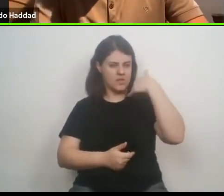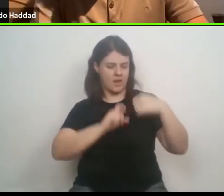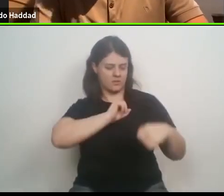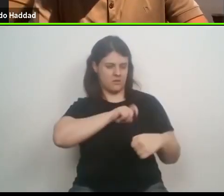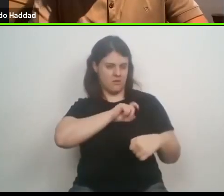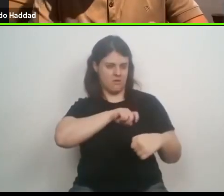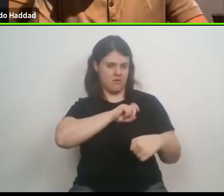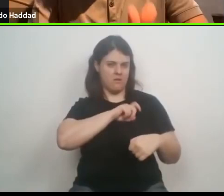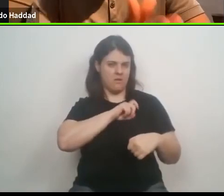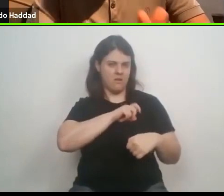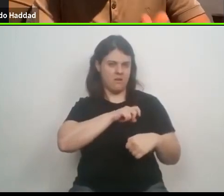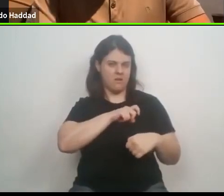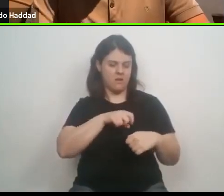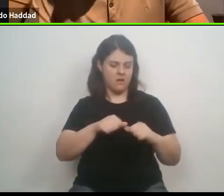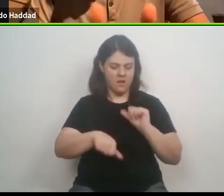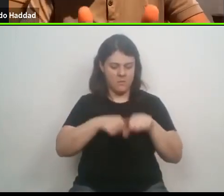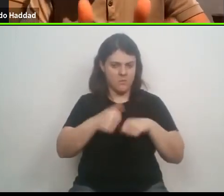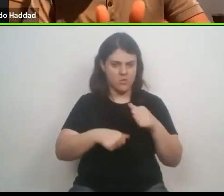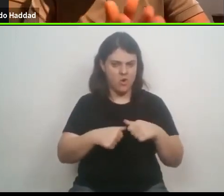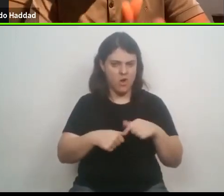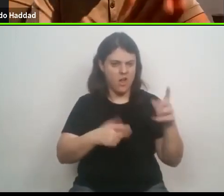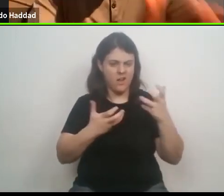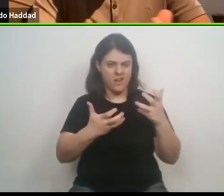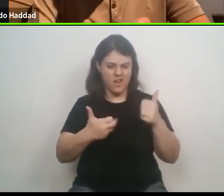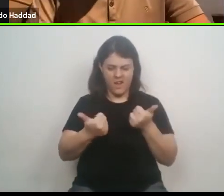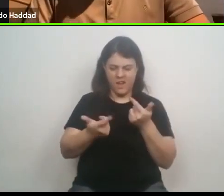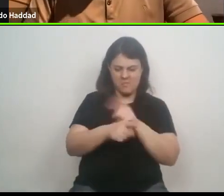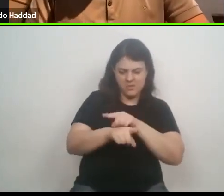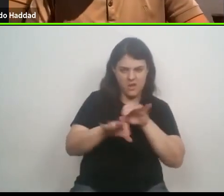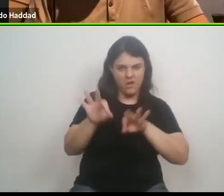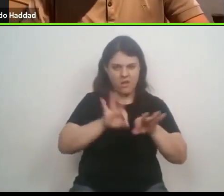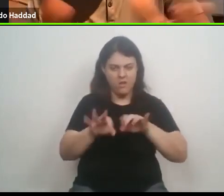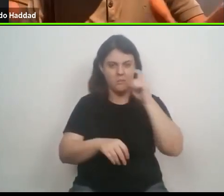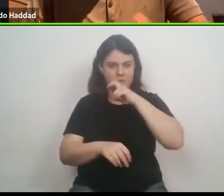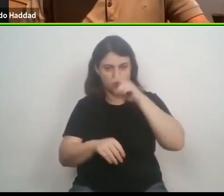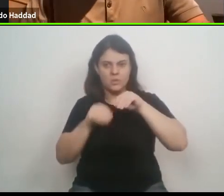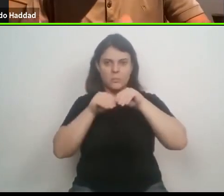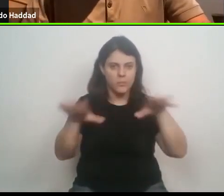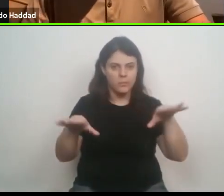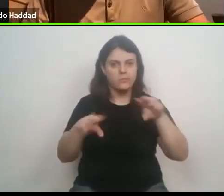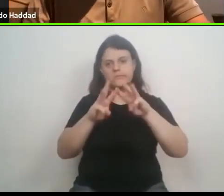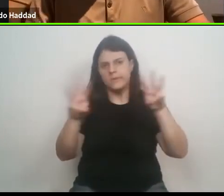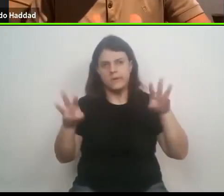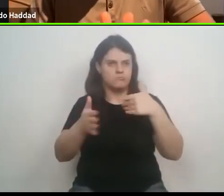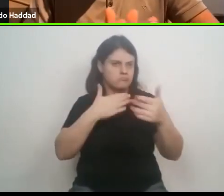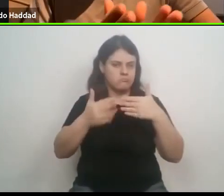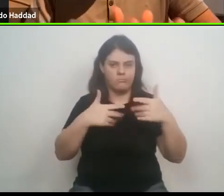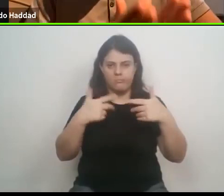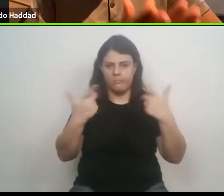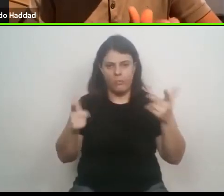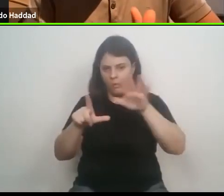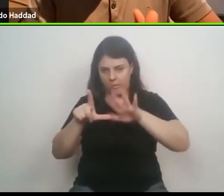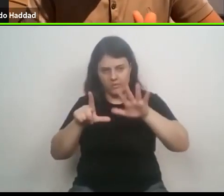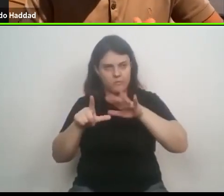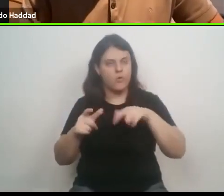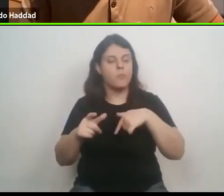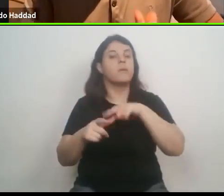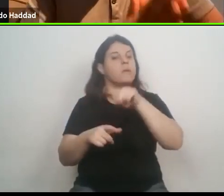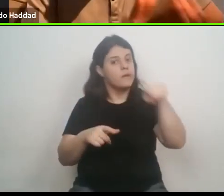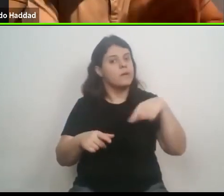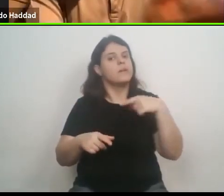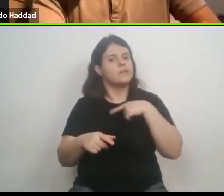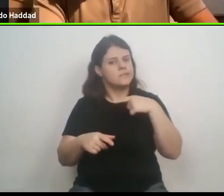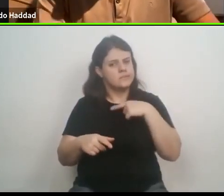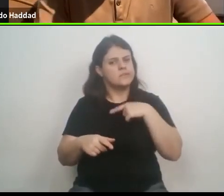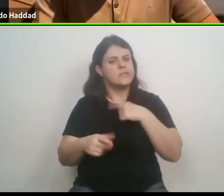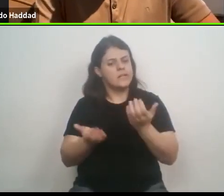informação, né? Quando você vê que aquele site, seja lá em que plataforma for, ele tem